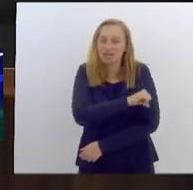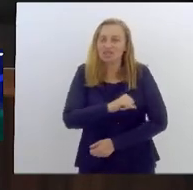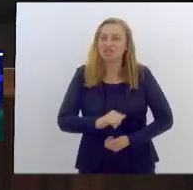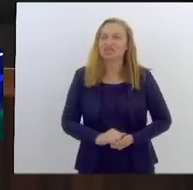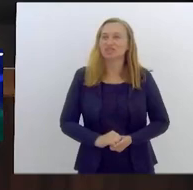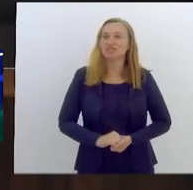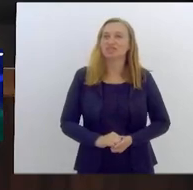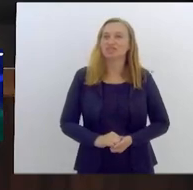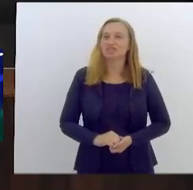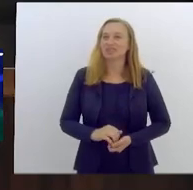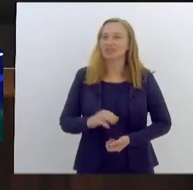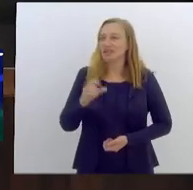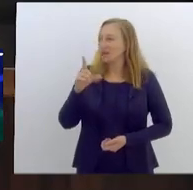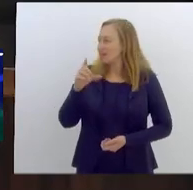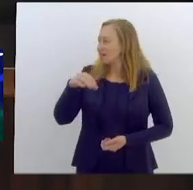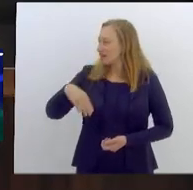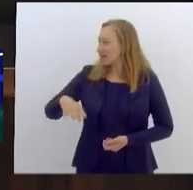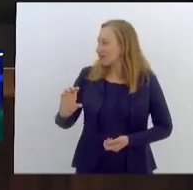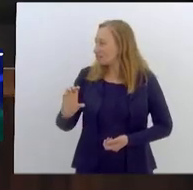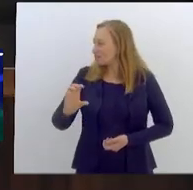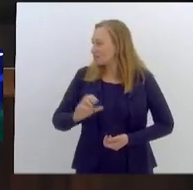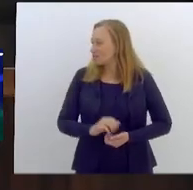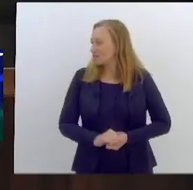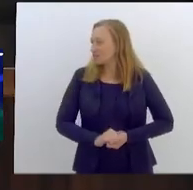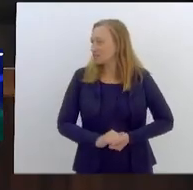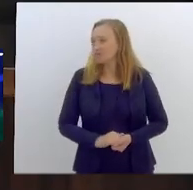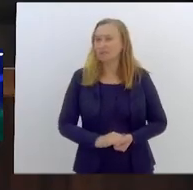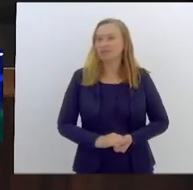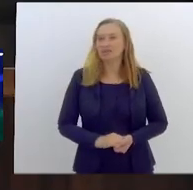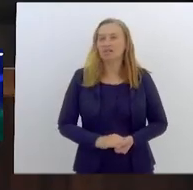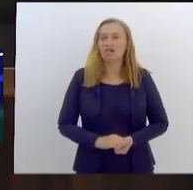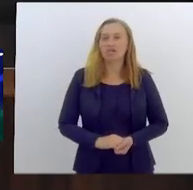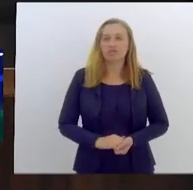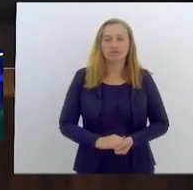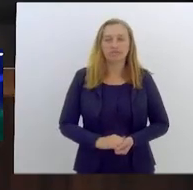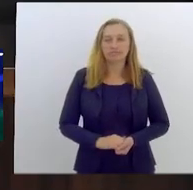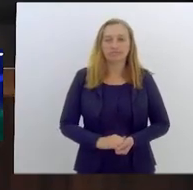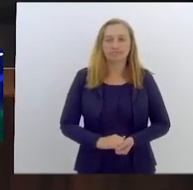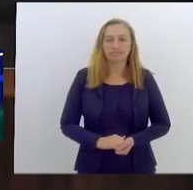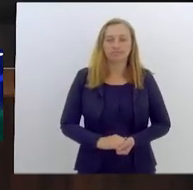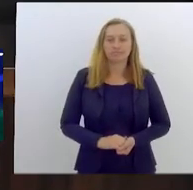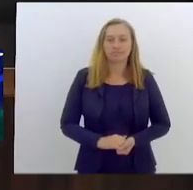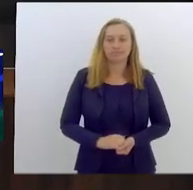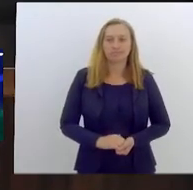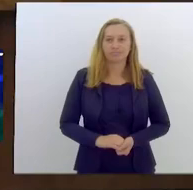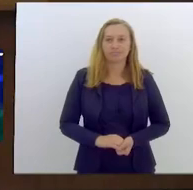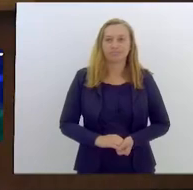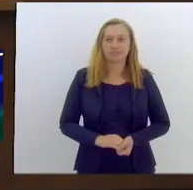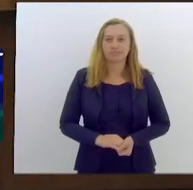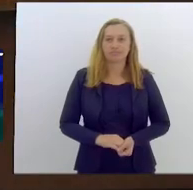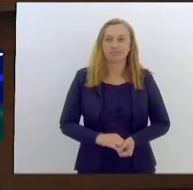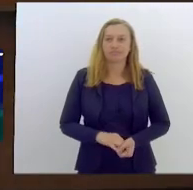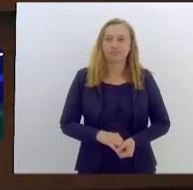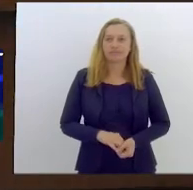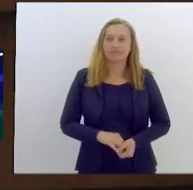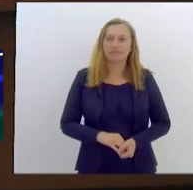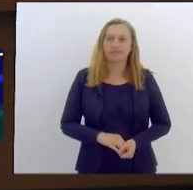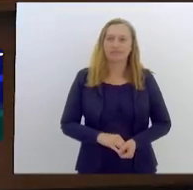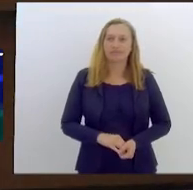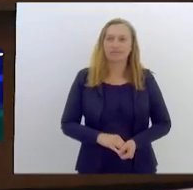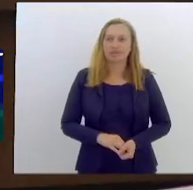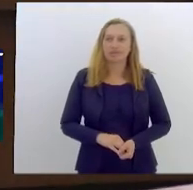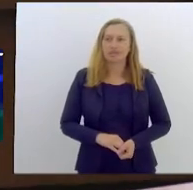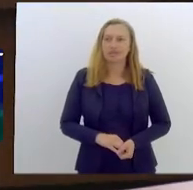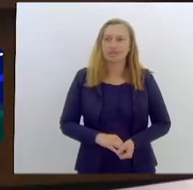Rejane, Carlos Mink, nosso ministro, deputado Jairi. Quem é mais que eu estou